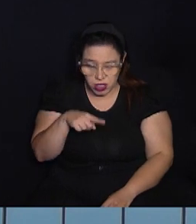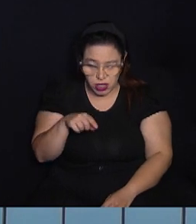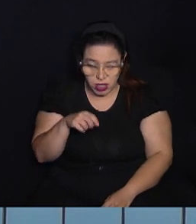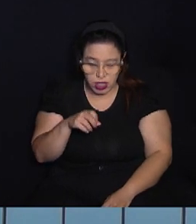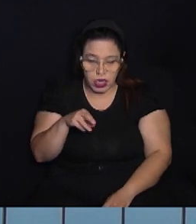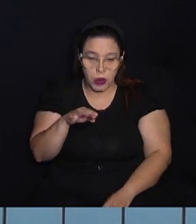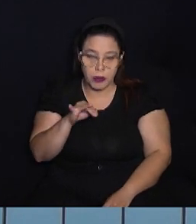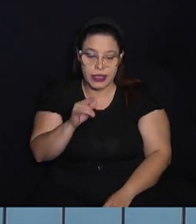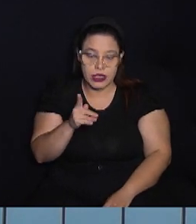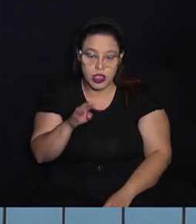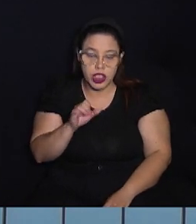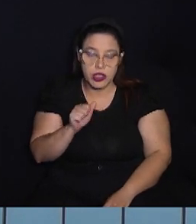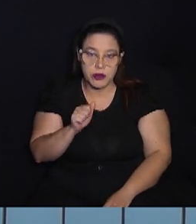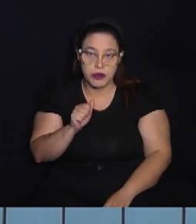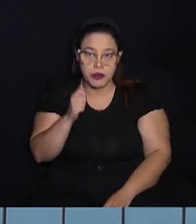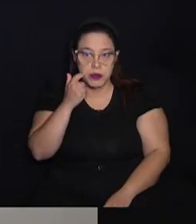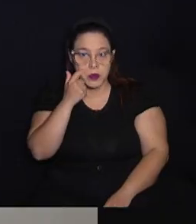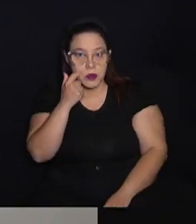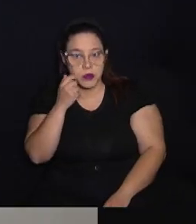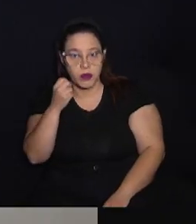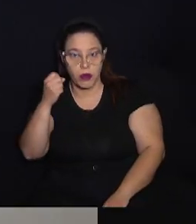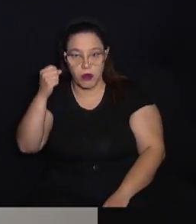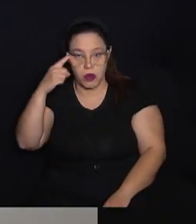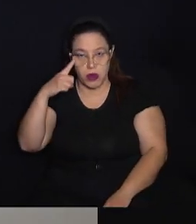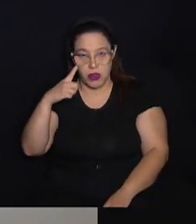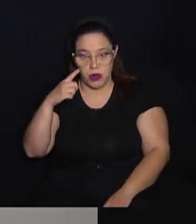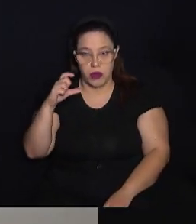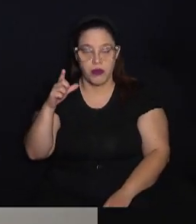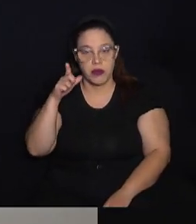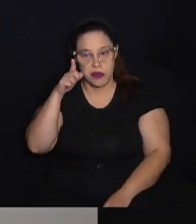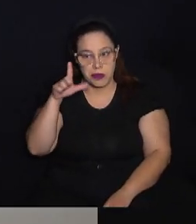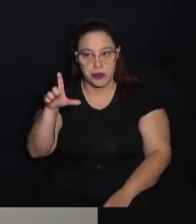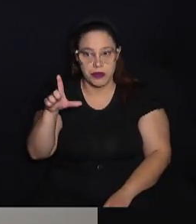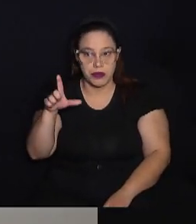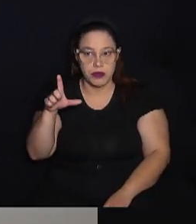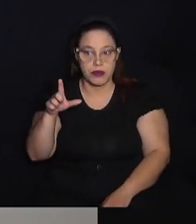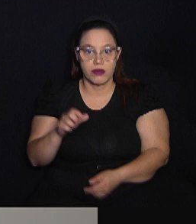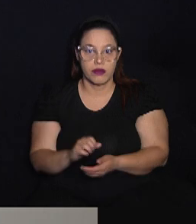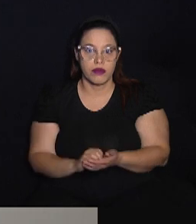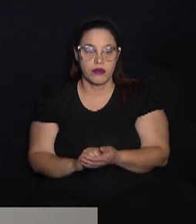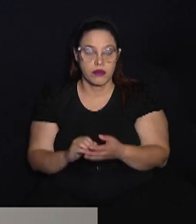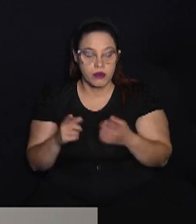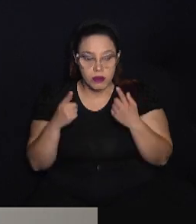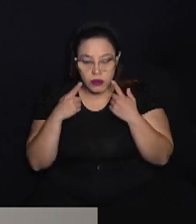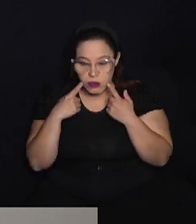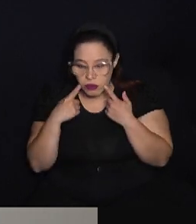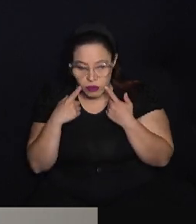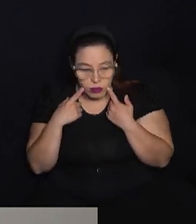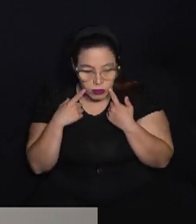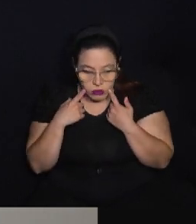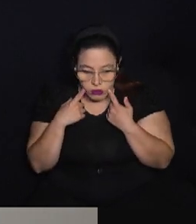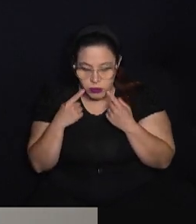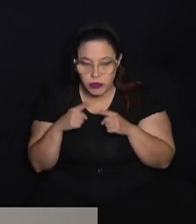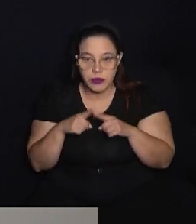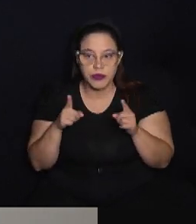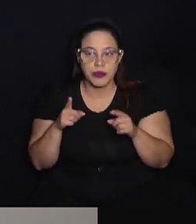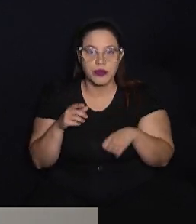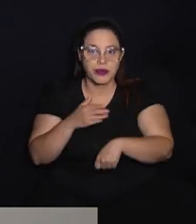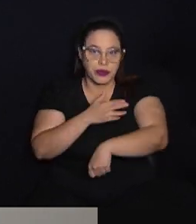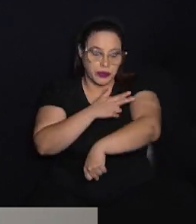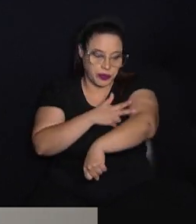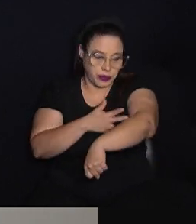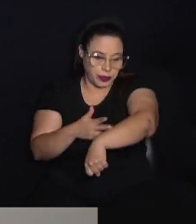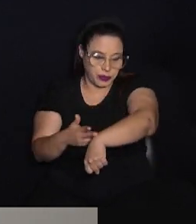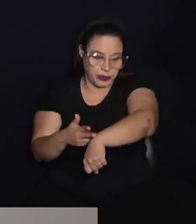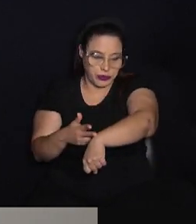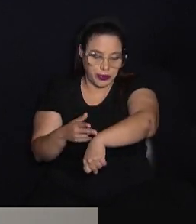mancha? Existe uma luz que a gente consegue para dar um pouco mais de visibilidade, mas mesmo no paciente branco,